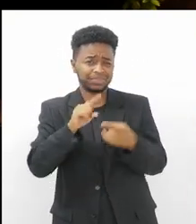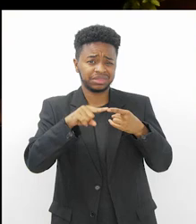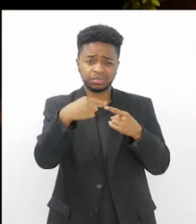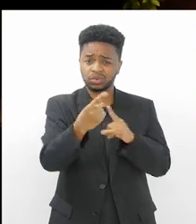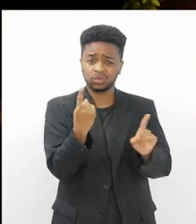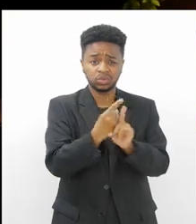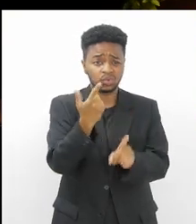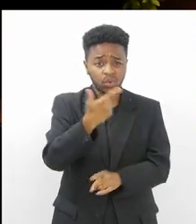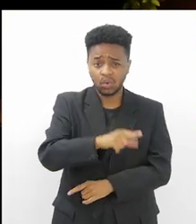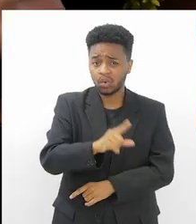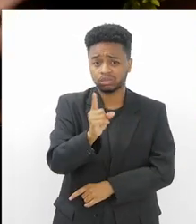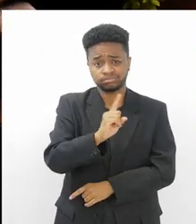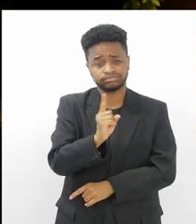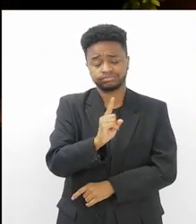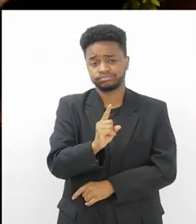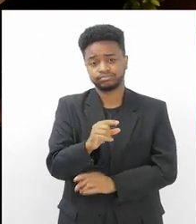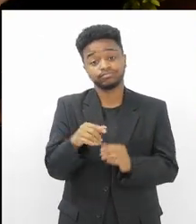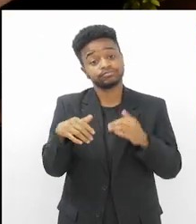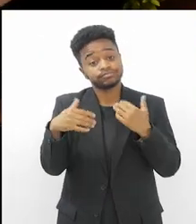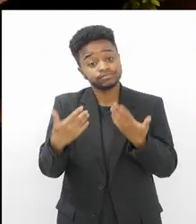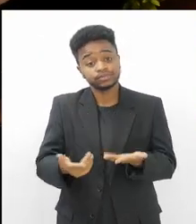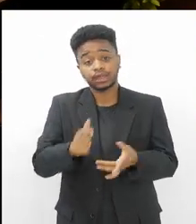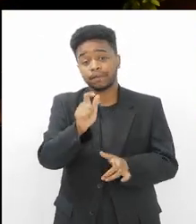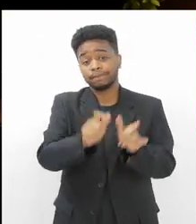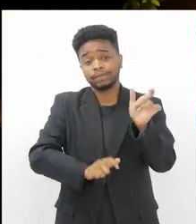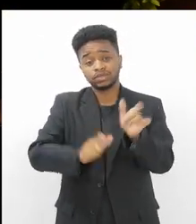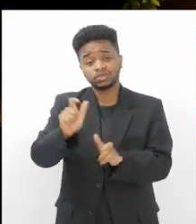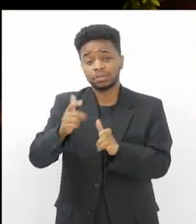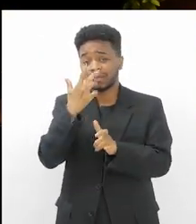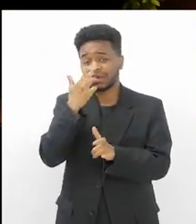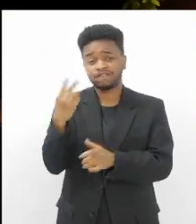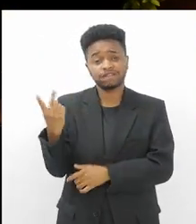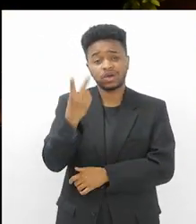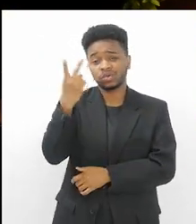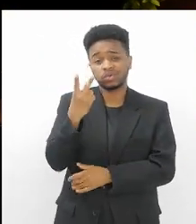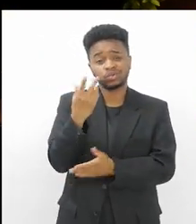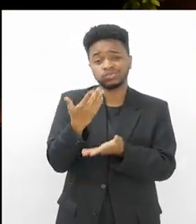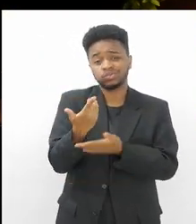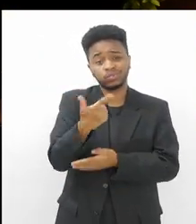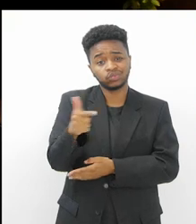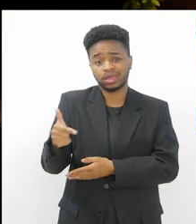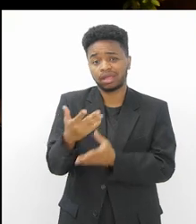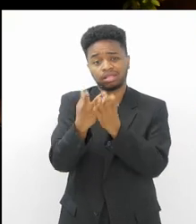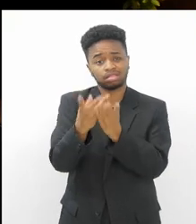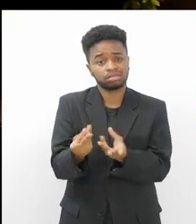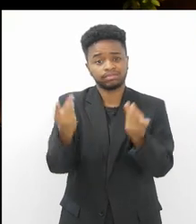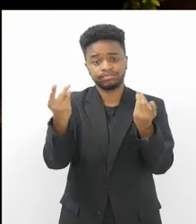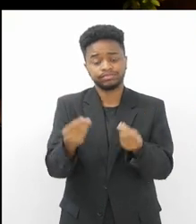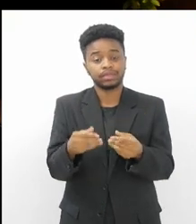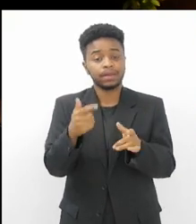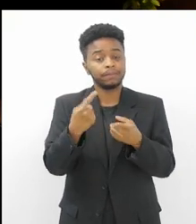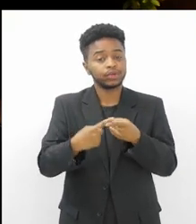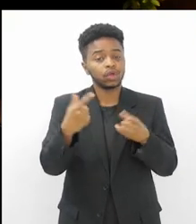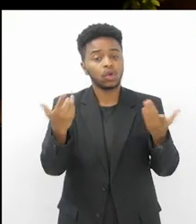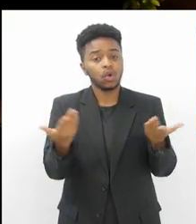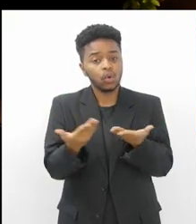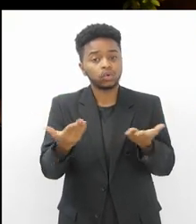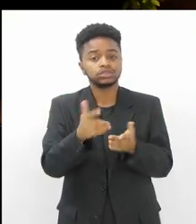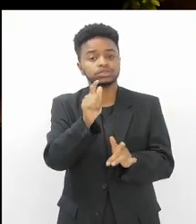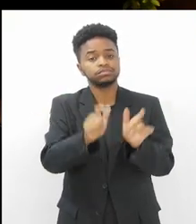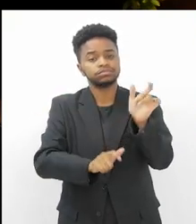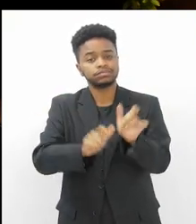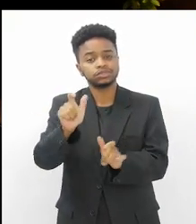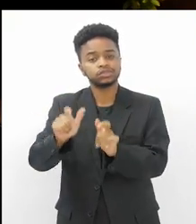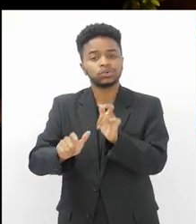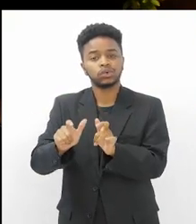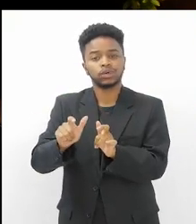fugaz e depois você nunca mais vai ver essa pessoa. Então as pessoas perderam o valor da relação. As pessoas